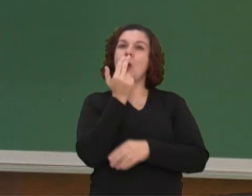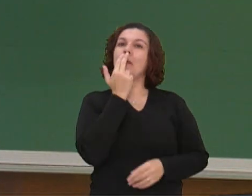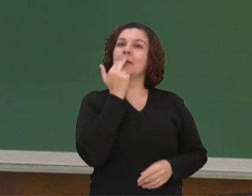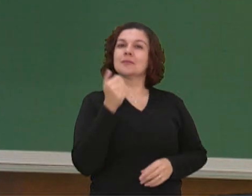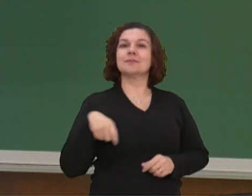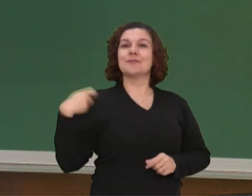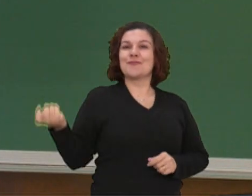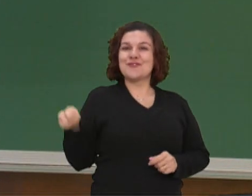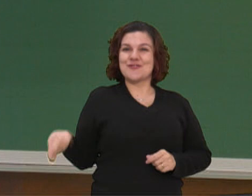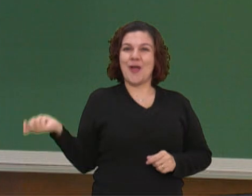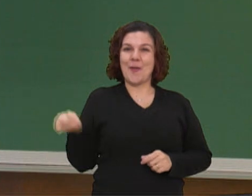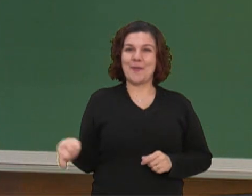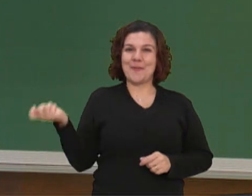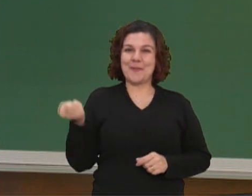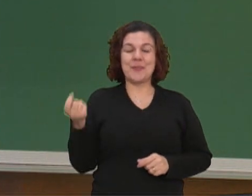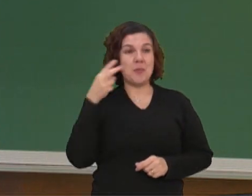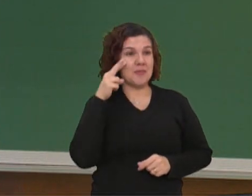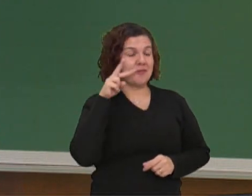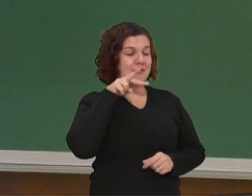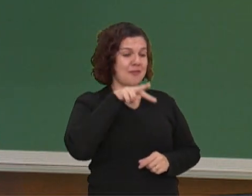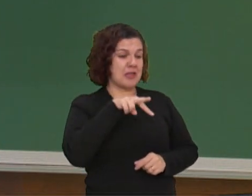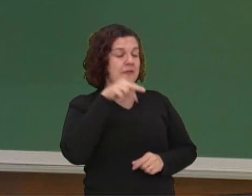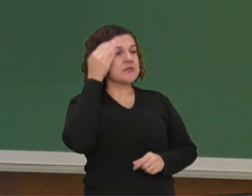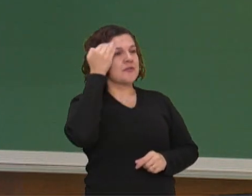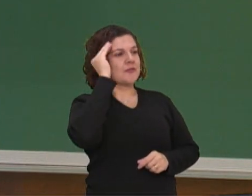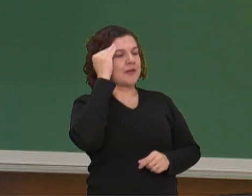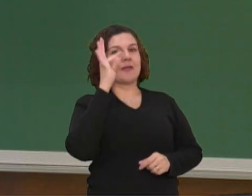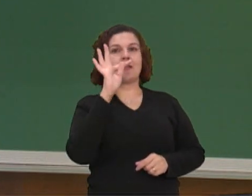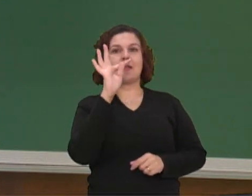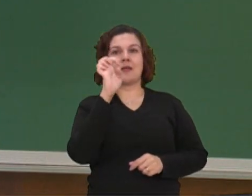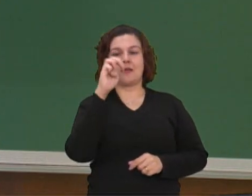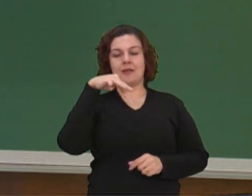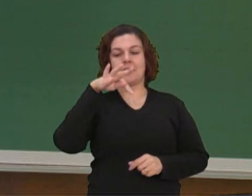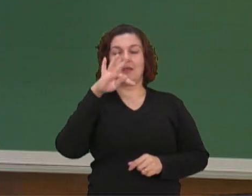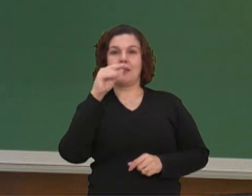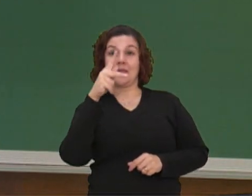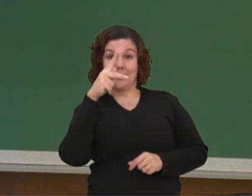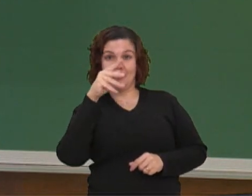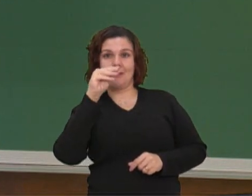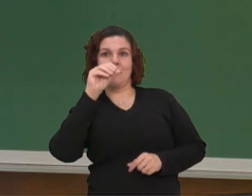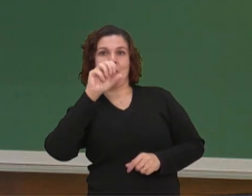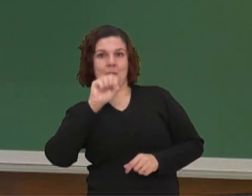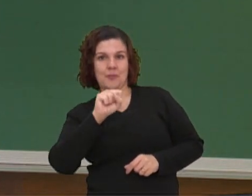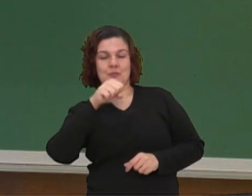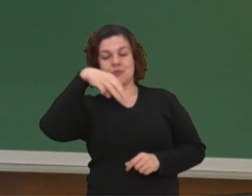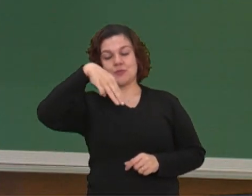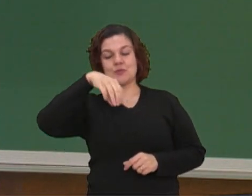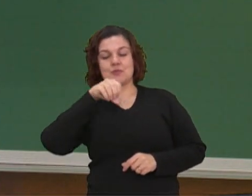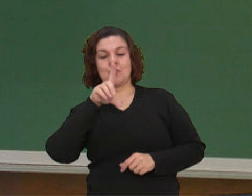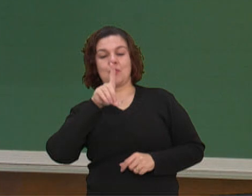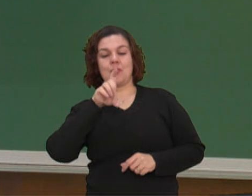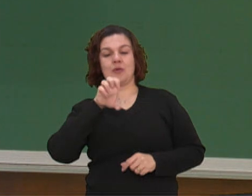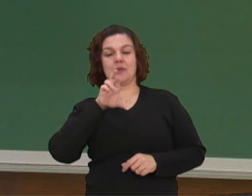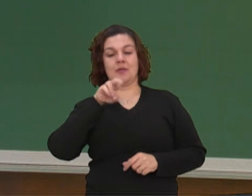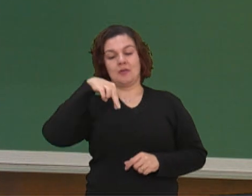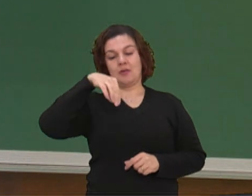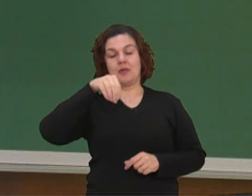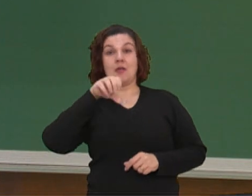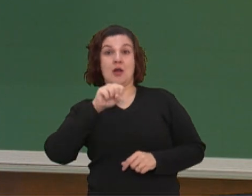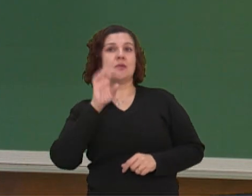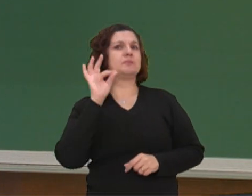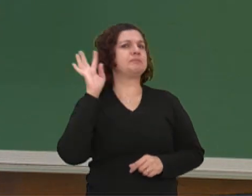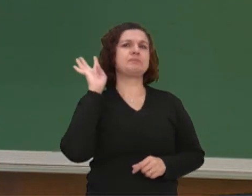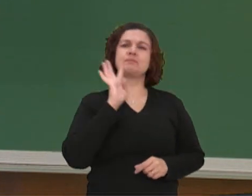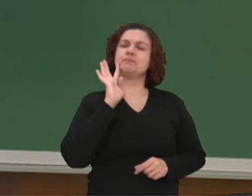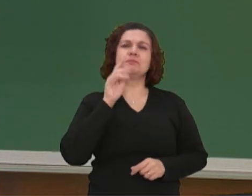quiserem assistir, para ilustrar um pouquinho toda essa ideia da industrialização, é excelente, e aí vocês podem